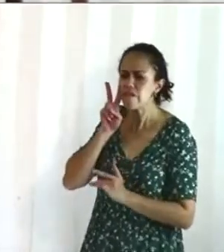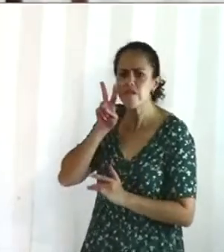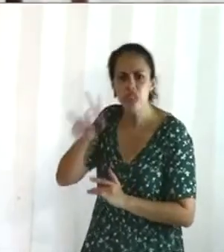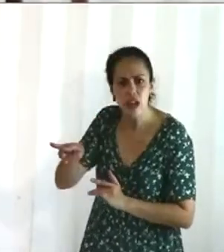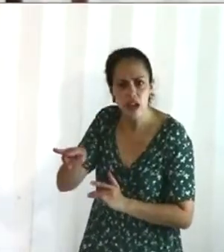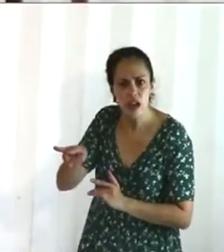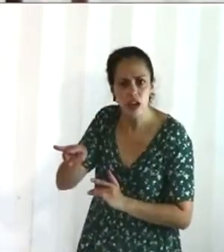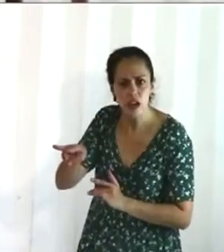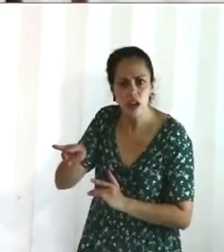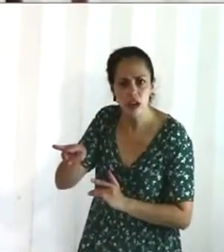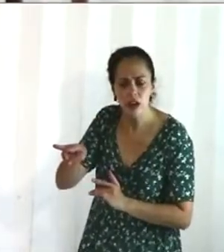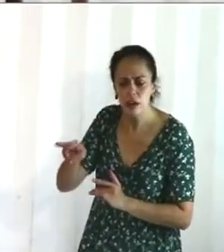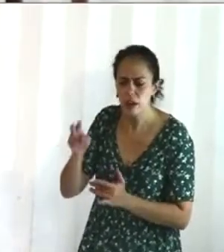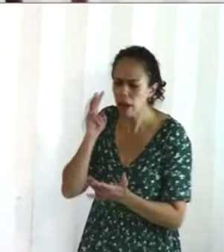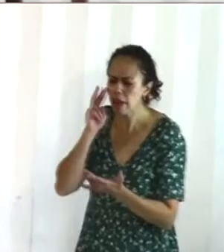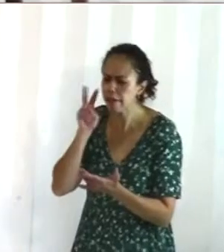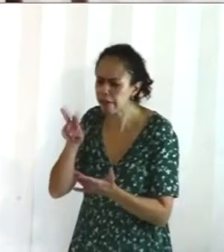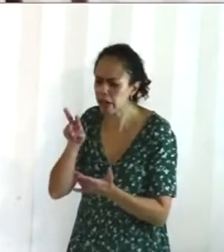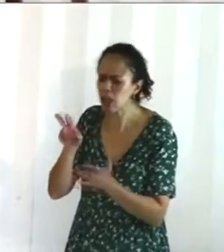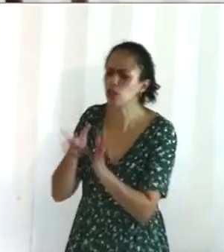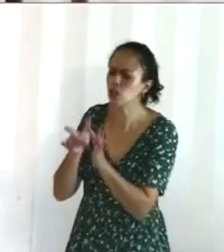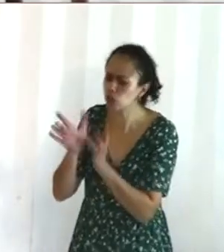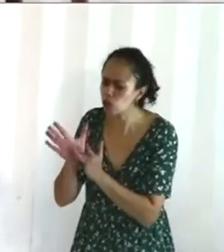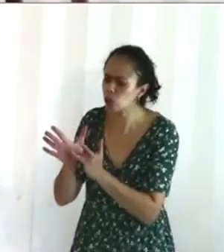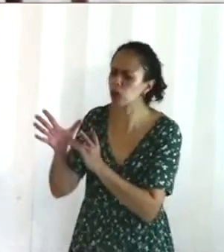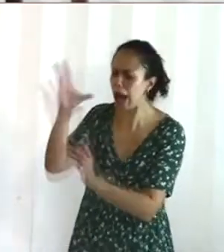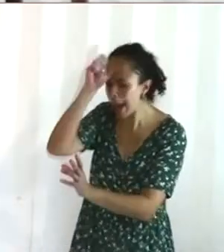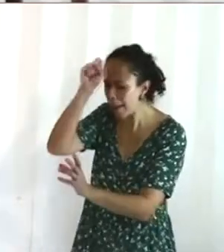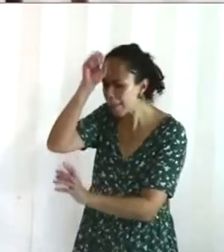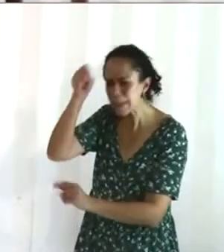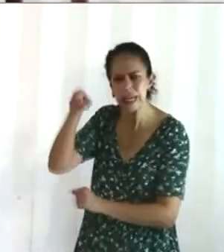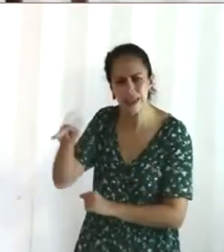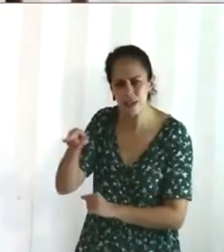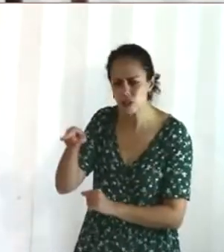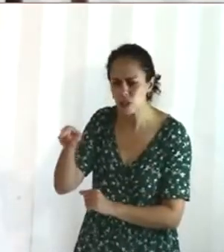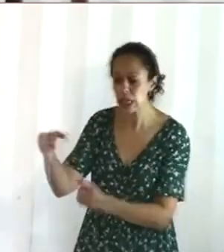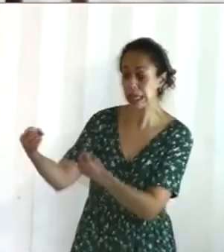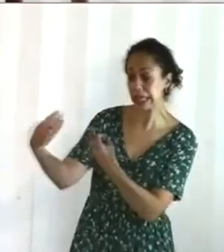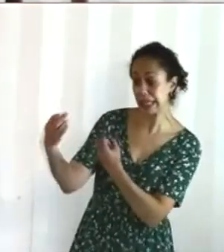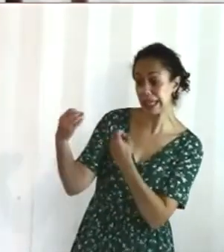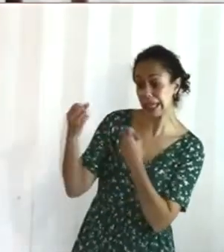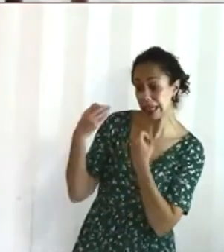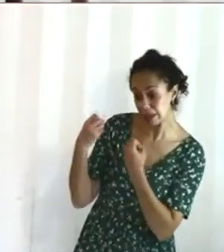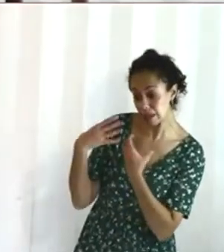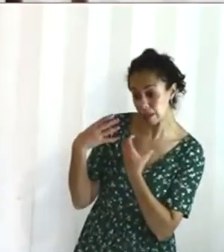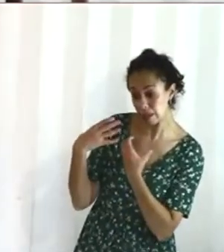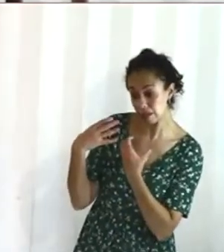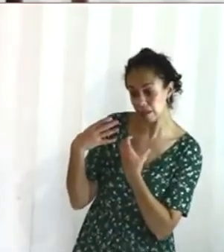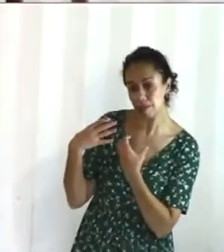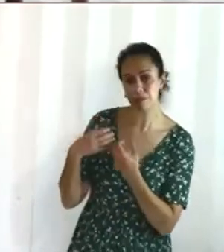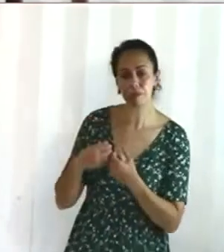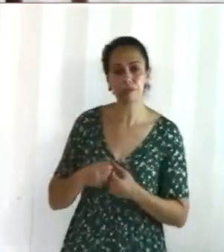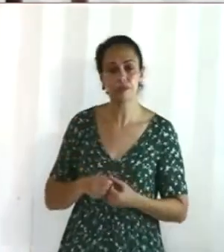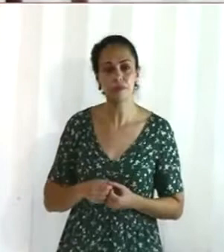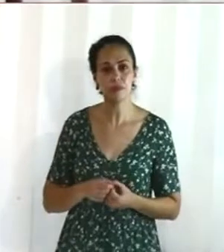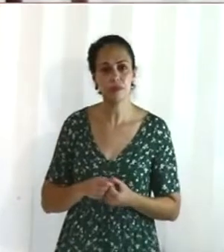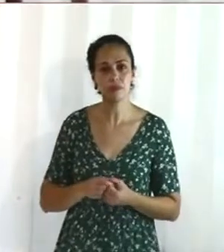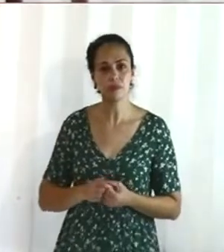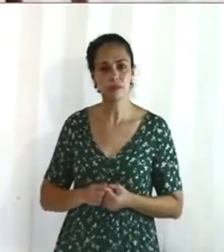que ele tocou. Esse é o verbo da vida que se manifestou. E o versículo